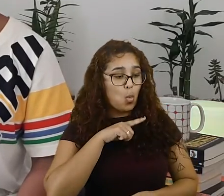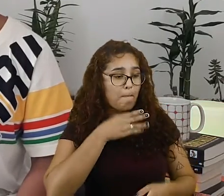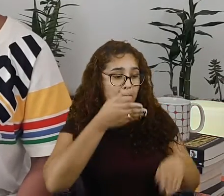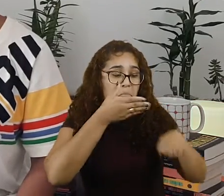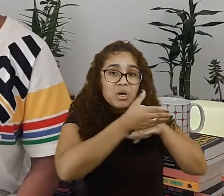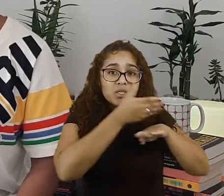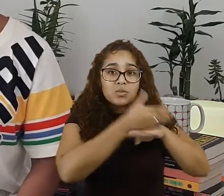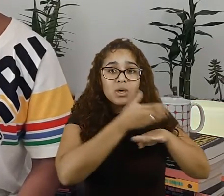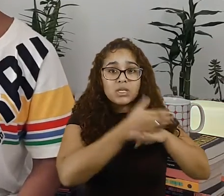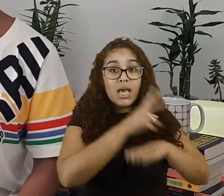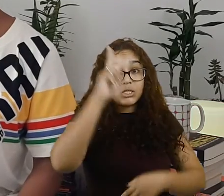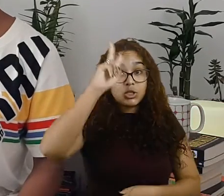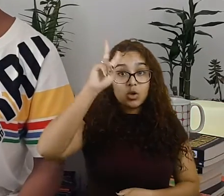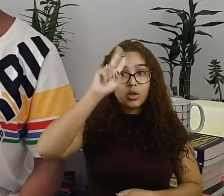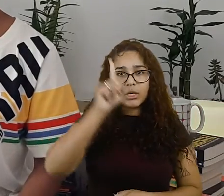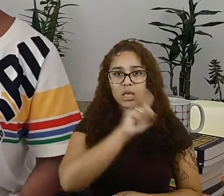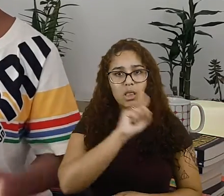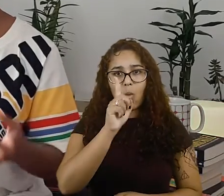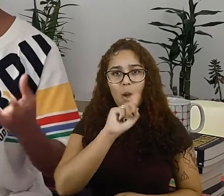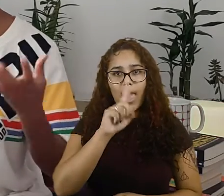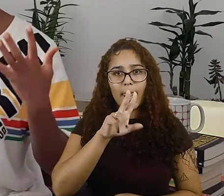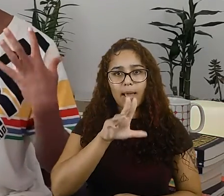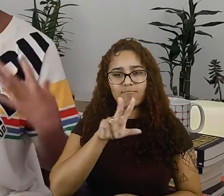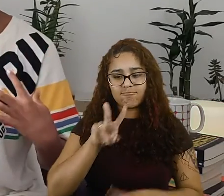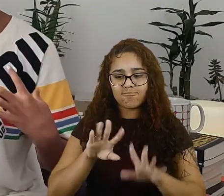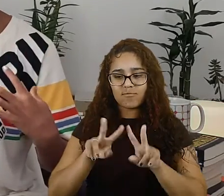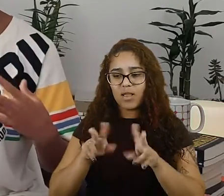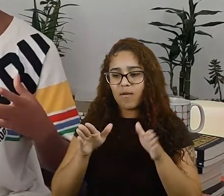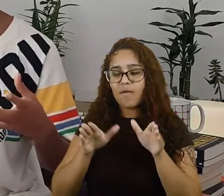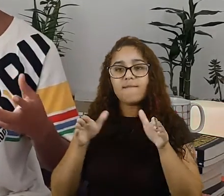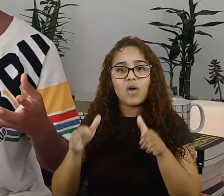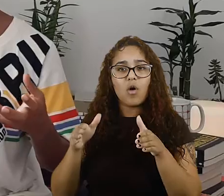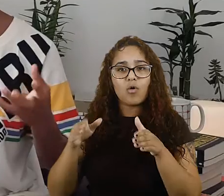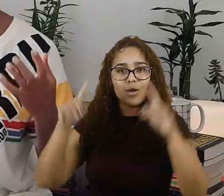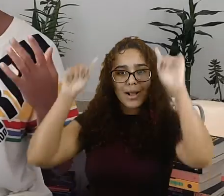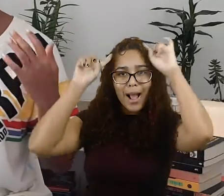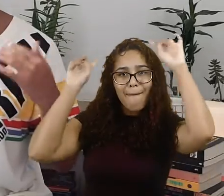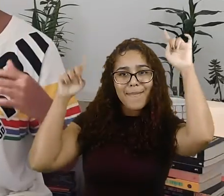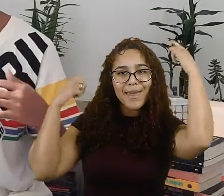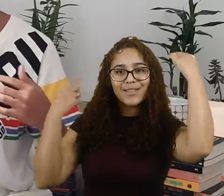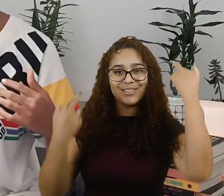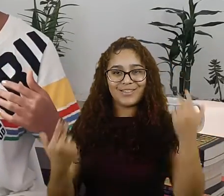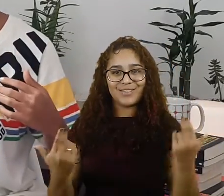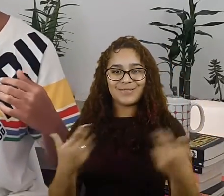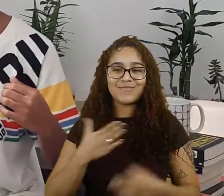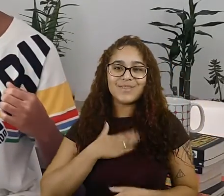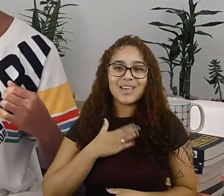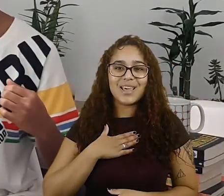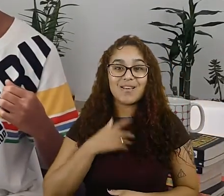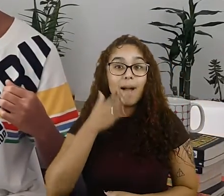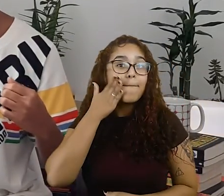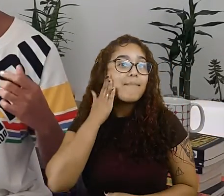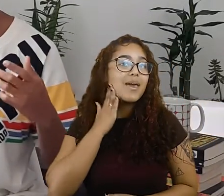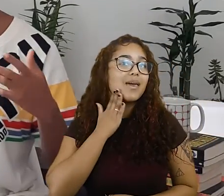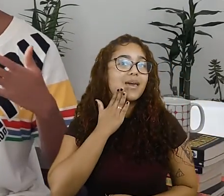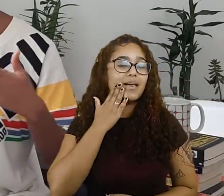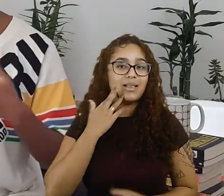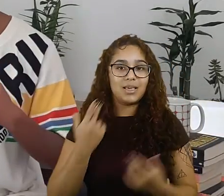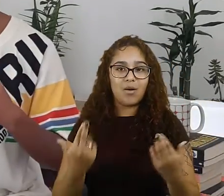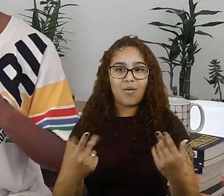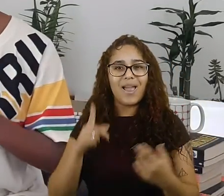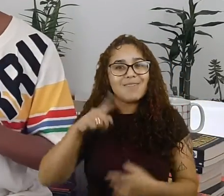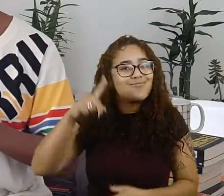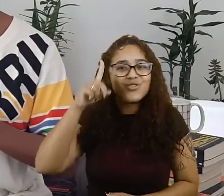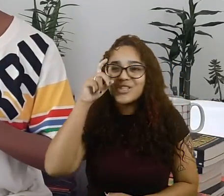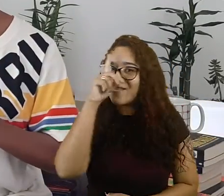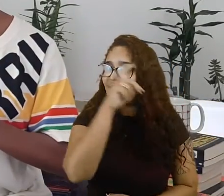histórias que não eram voltadas para mim, né, voltadas para pessoas com os cabelos iguais aos meus, com a